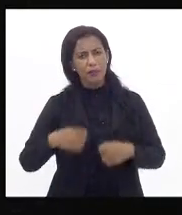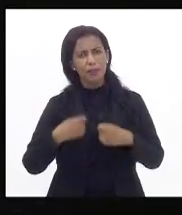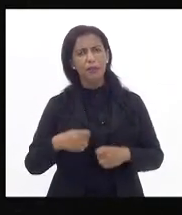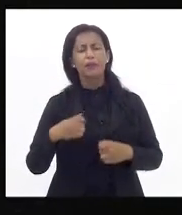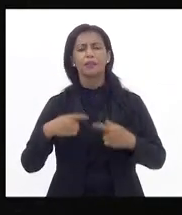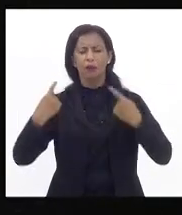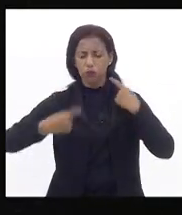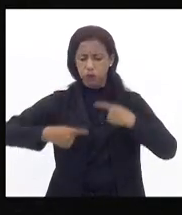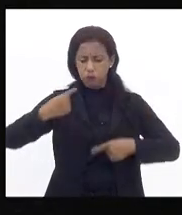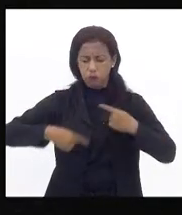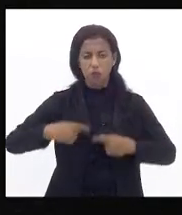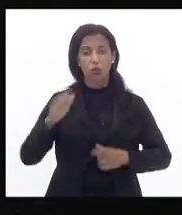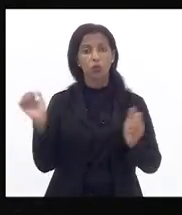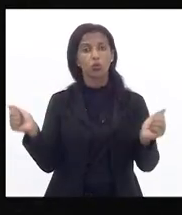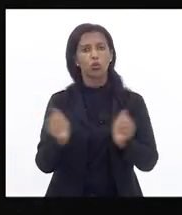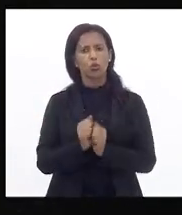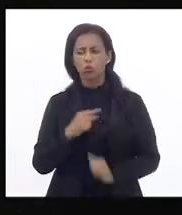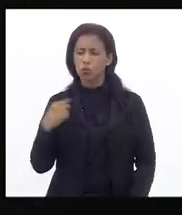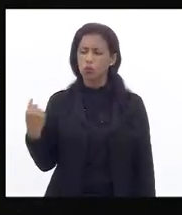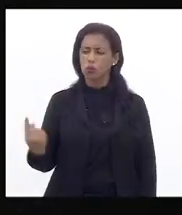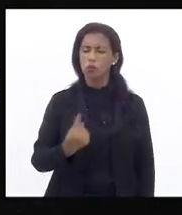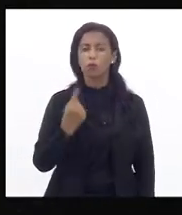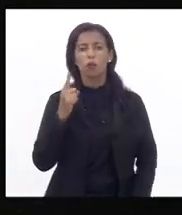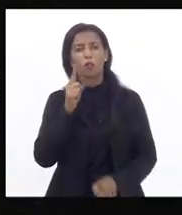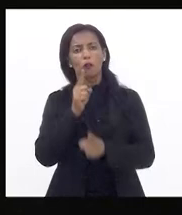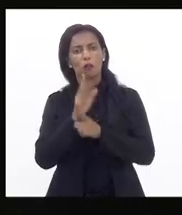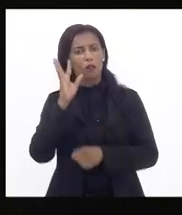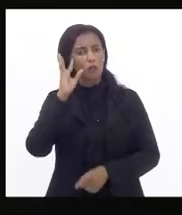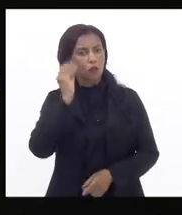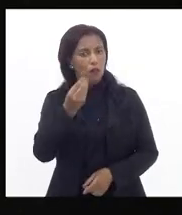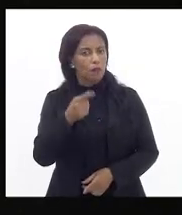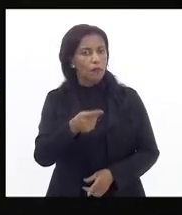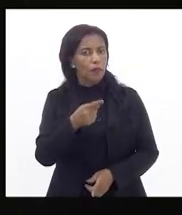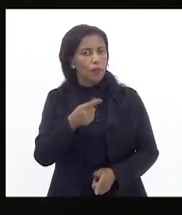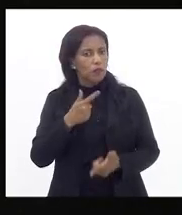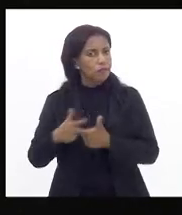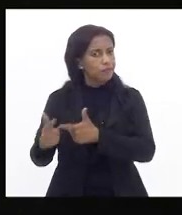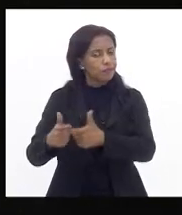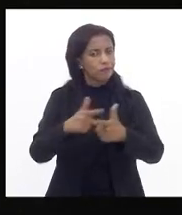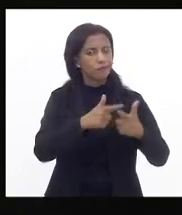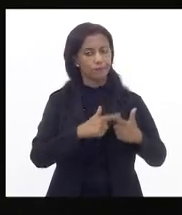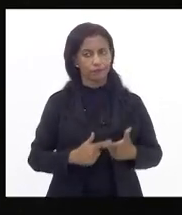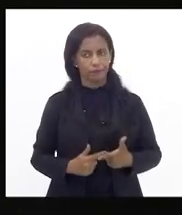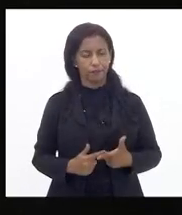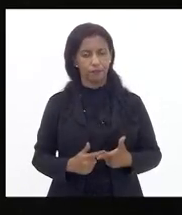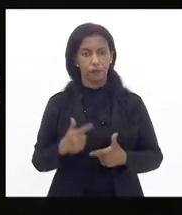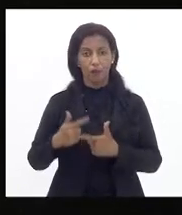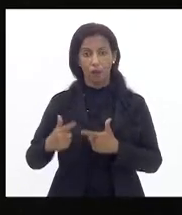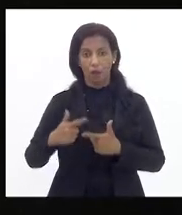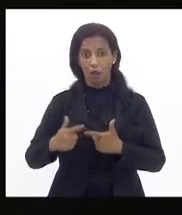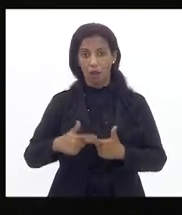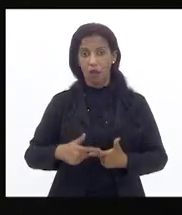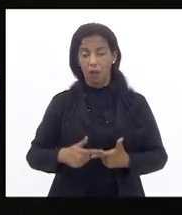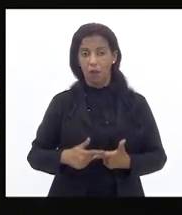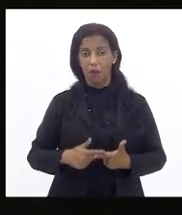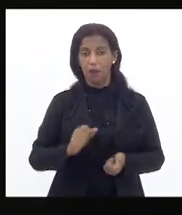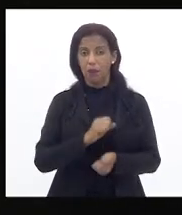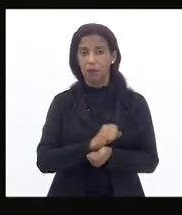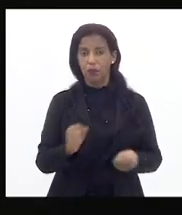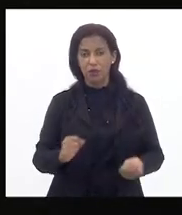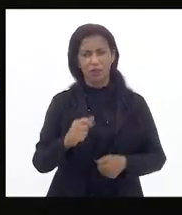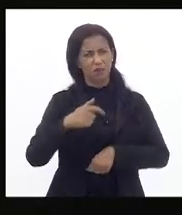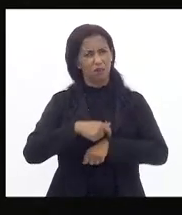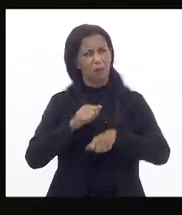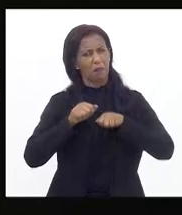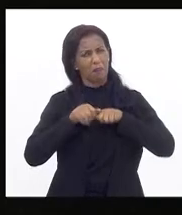para junto conosco encontrarmos soluções para esse impasse o impasse absurdo em